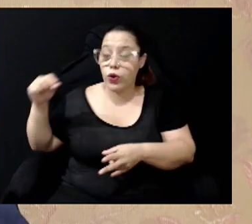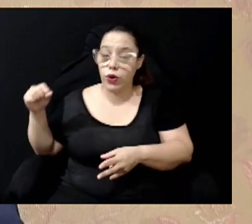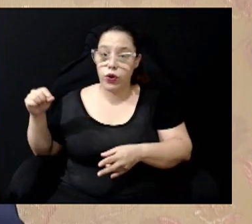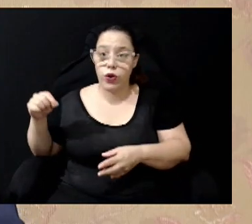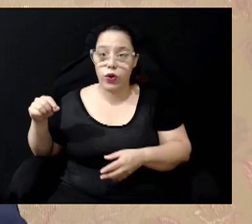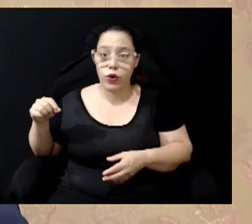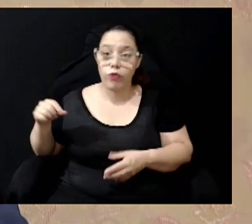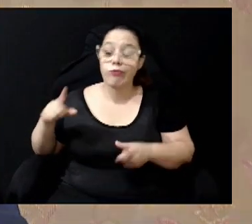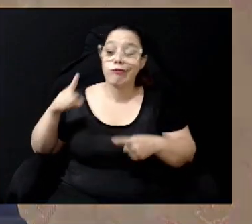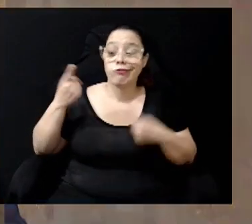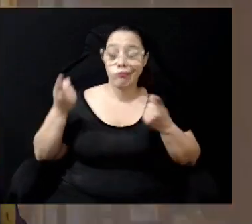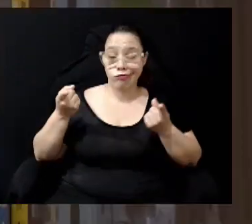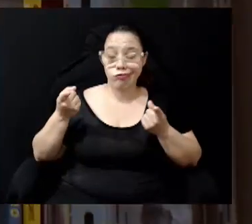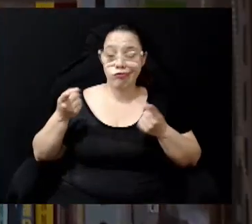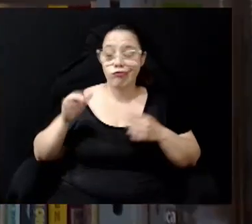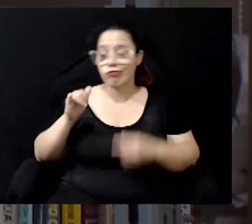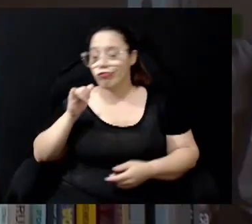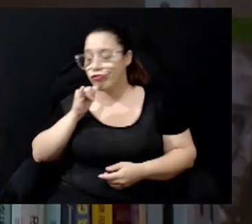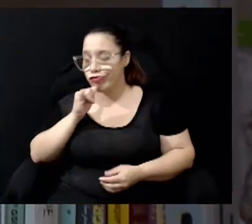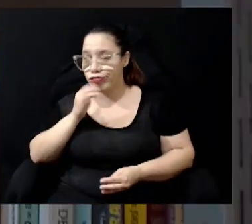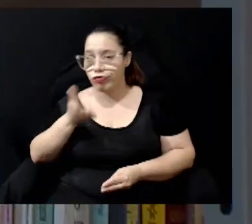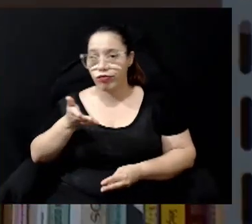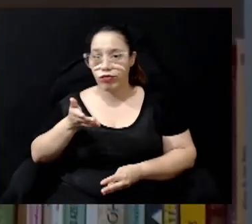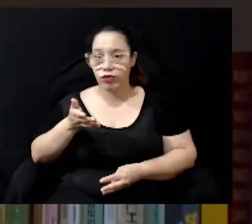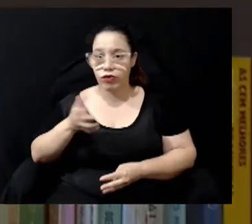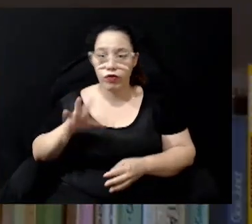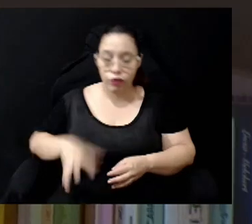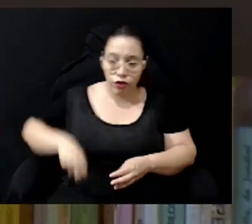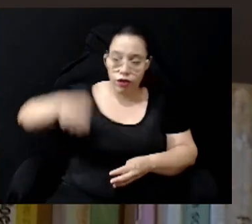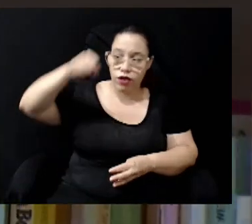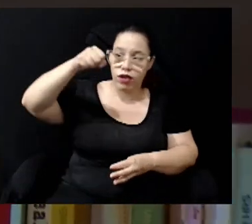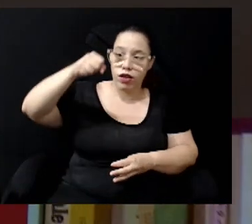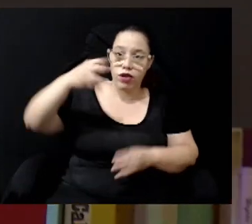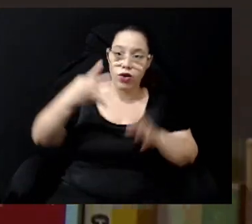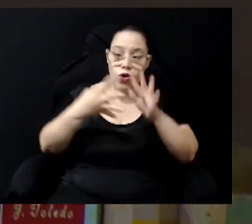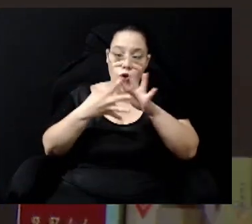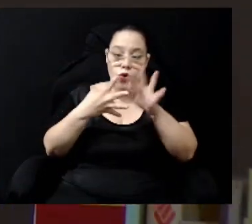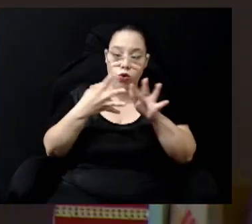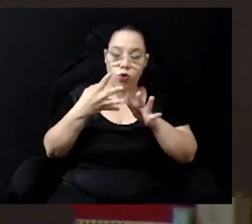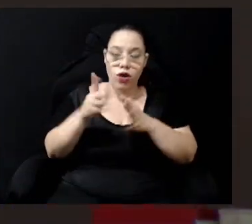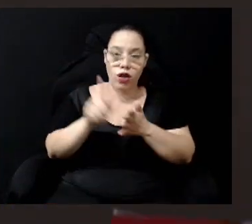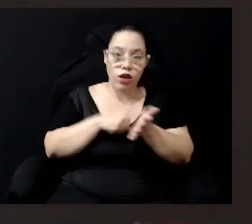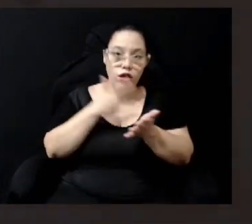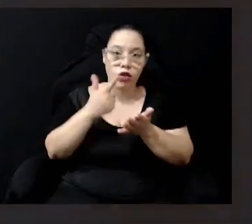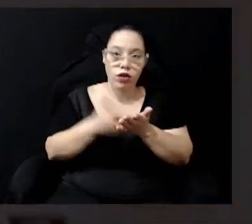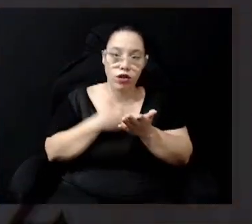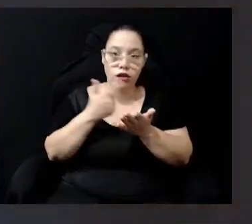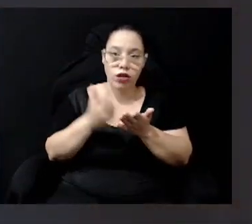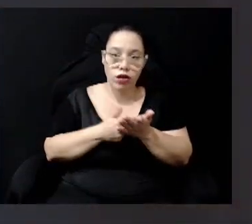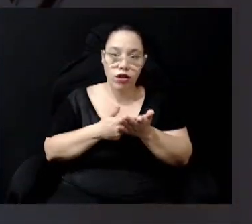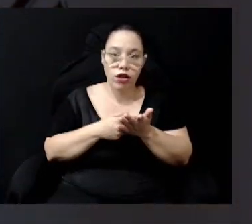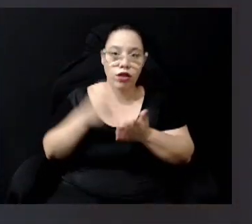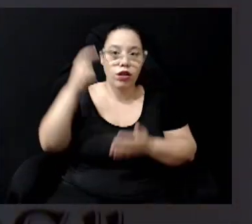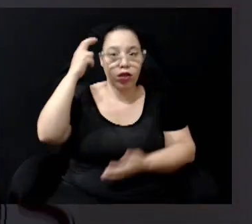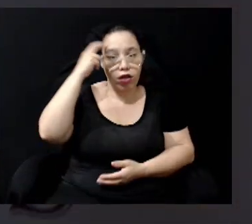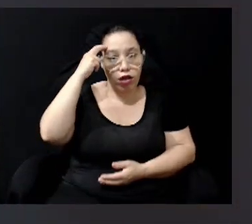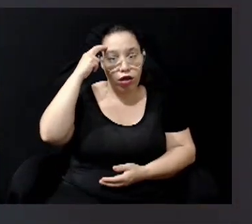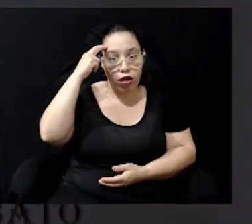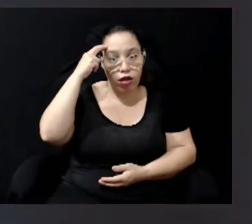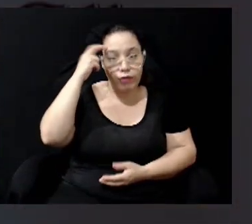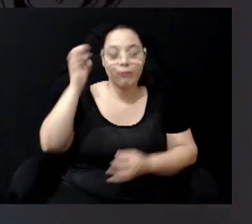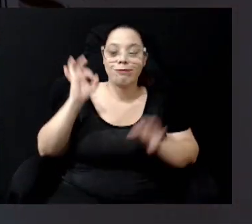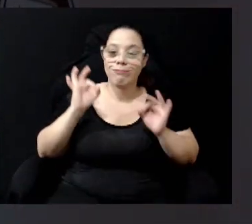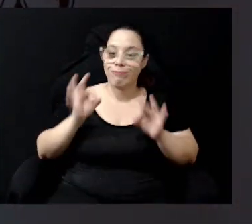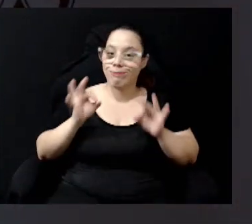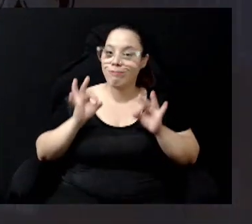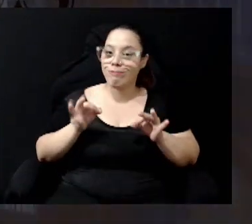de presente, uma sacola com 4 livros. Eu entendo, cultura tem que ser na ponta. A ponta, para mim,